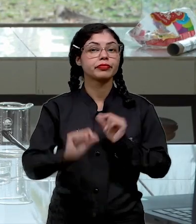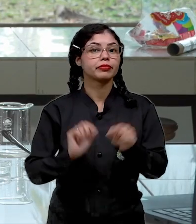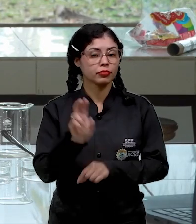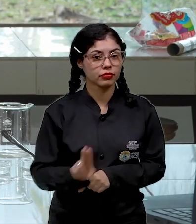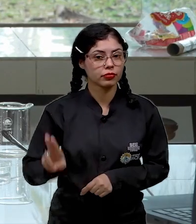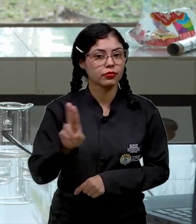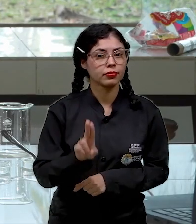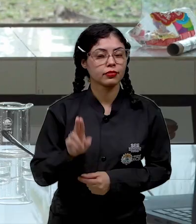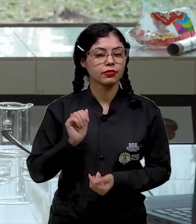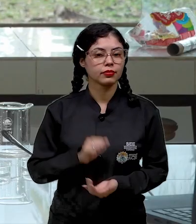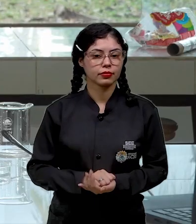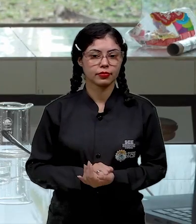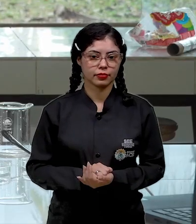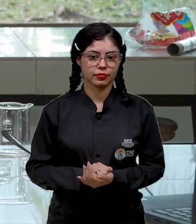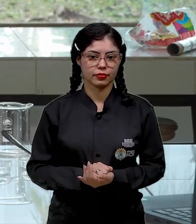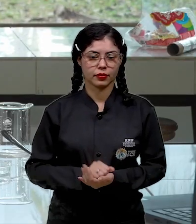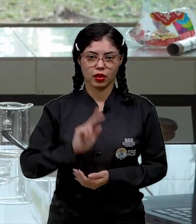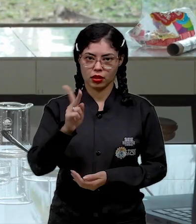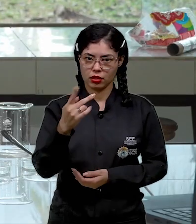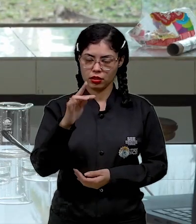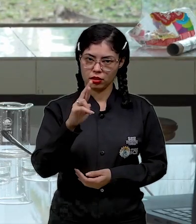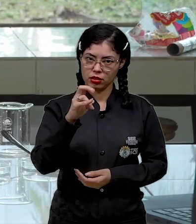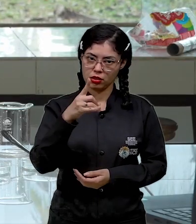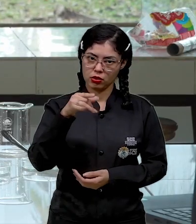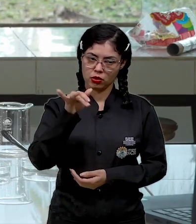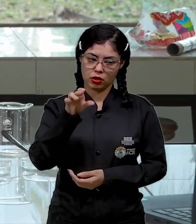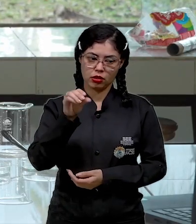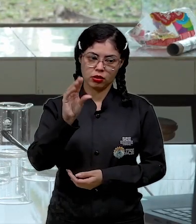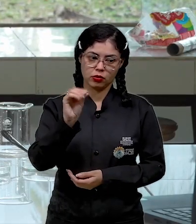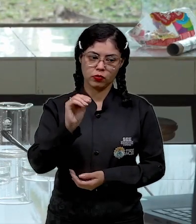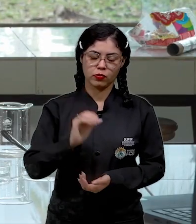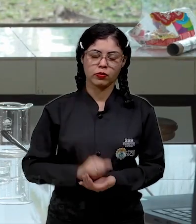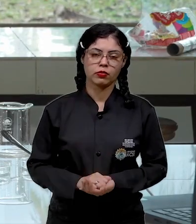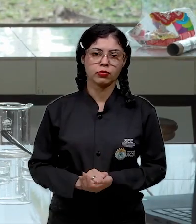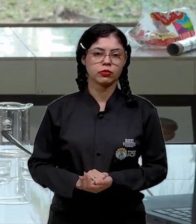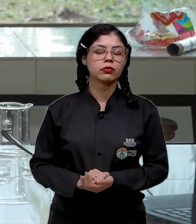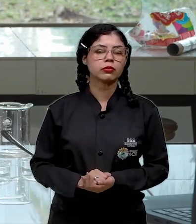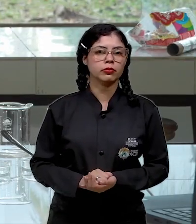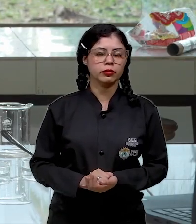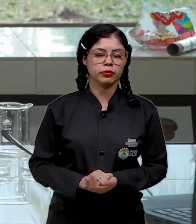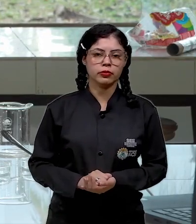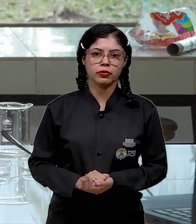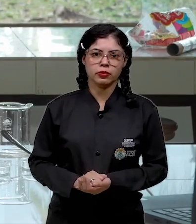gente usou o hidróxido de sódio, né? Que ele é bem